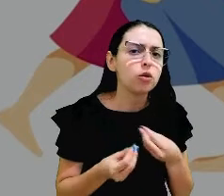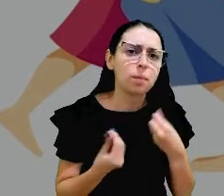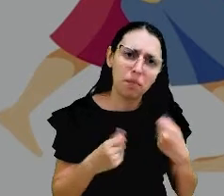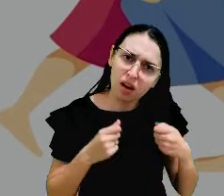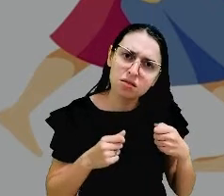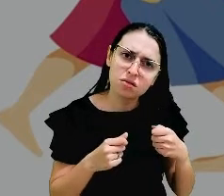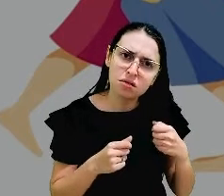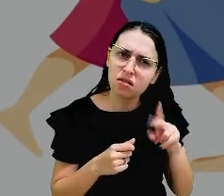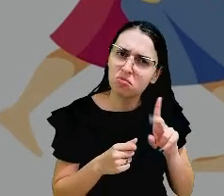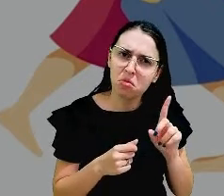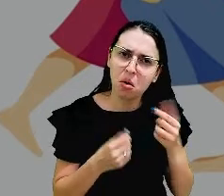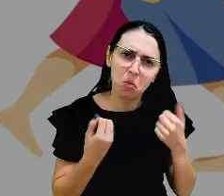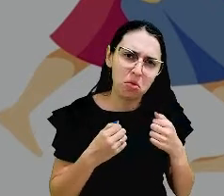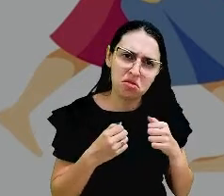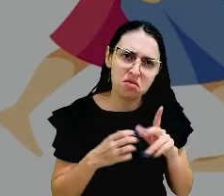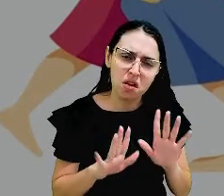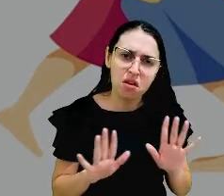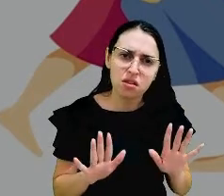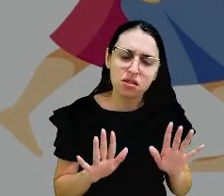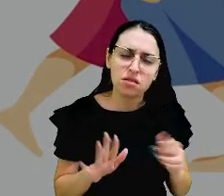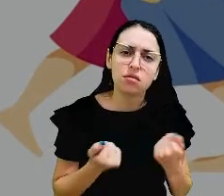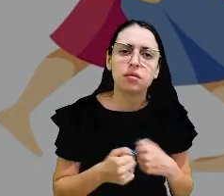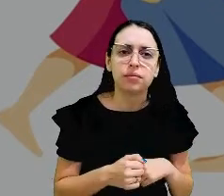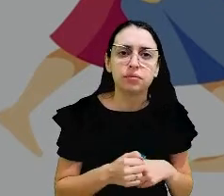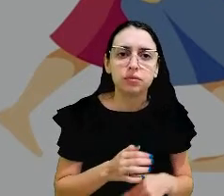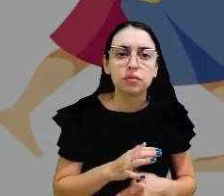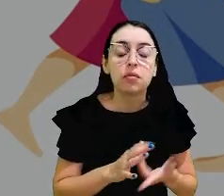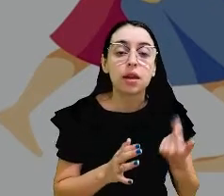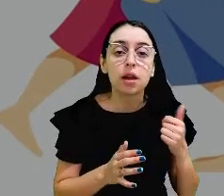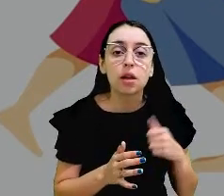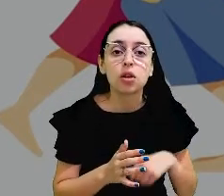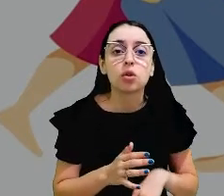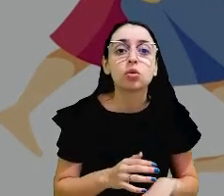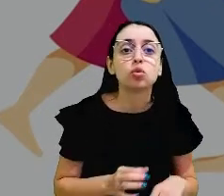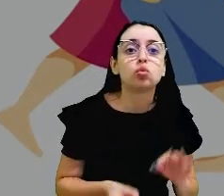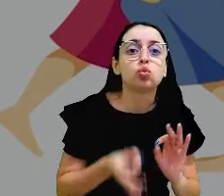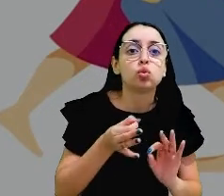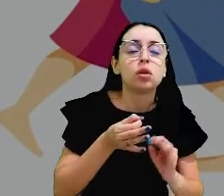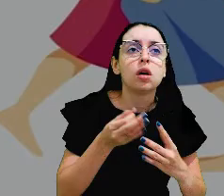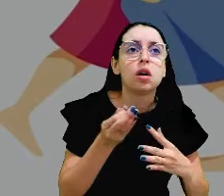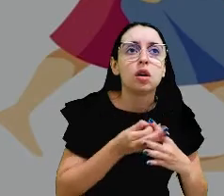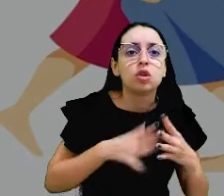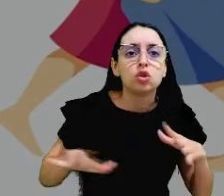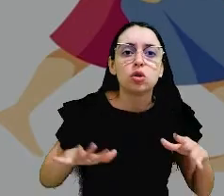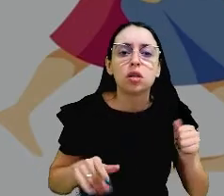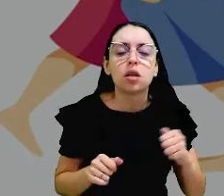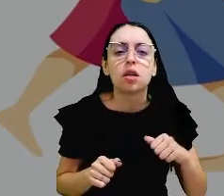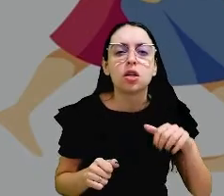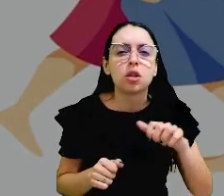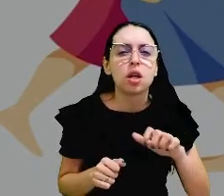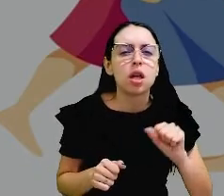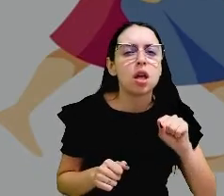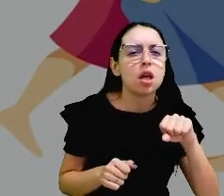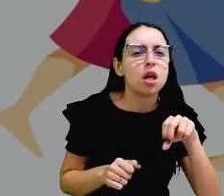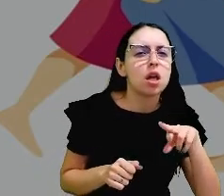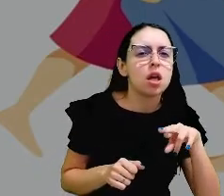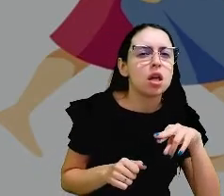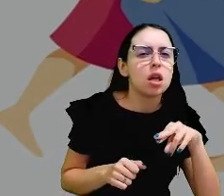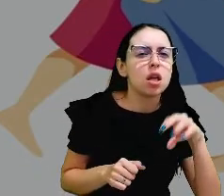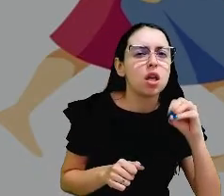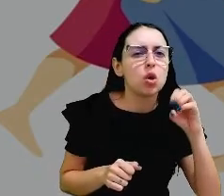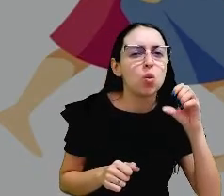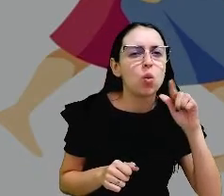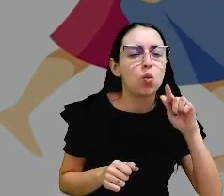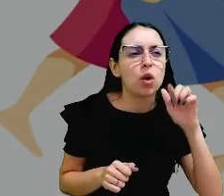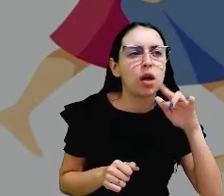parto, né? Inclusive, há um precedente jurisprudencial do Rio Grande do Sul em que